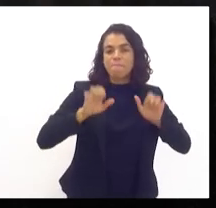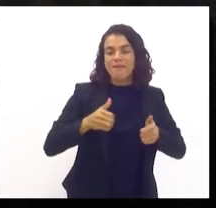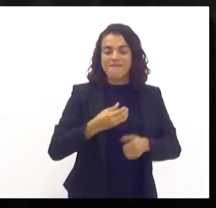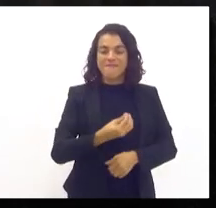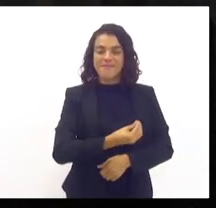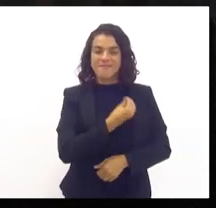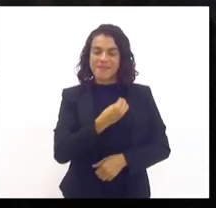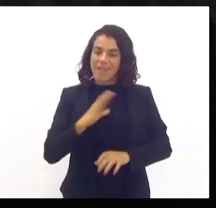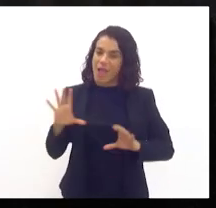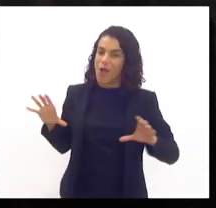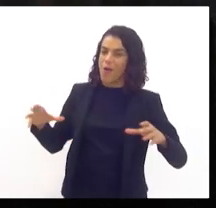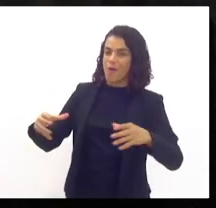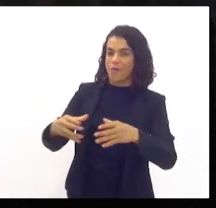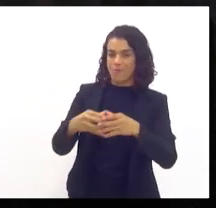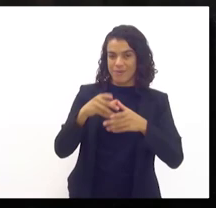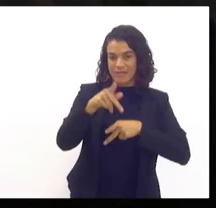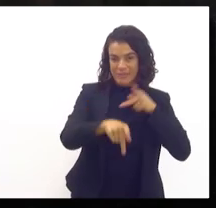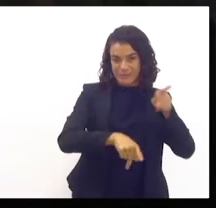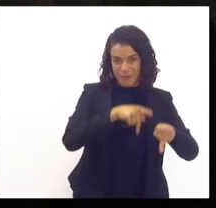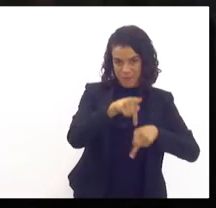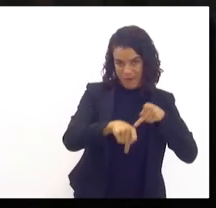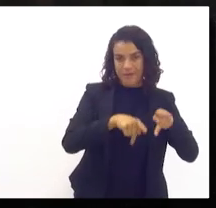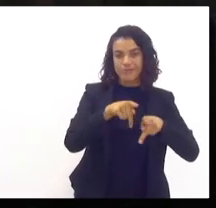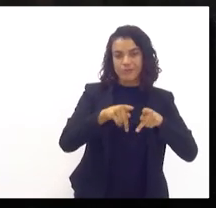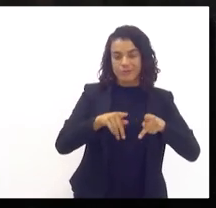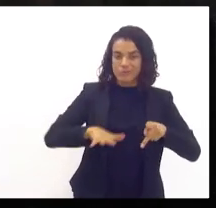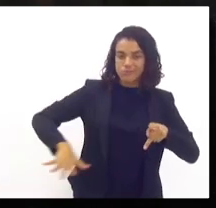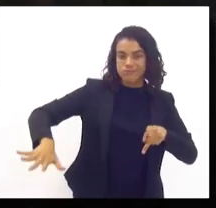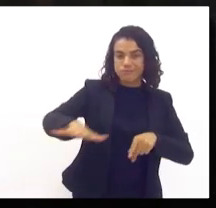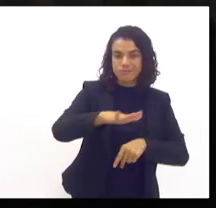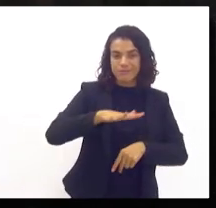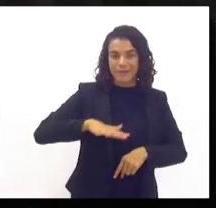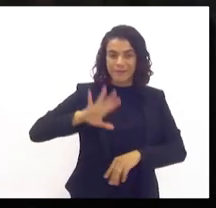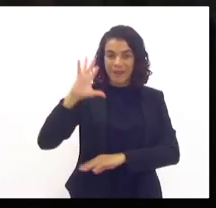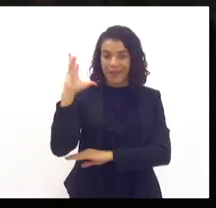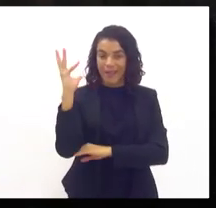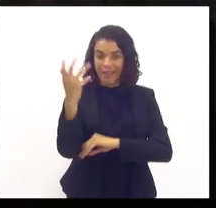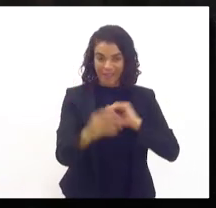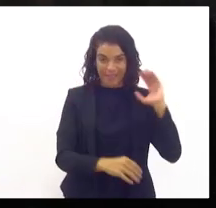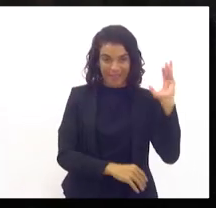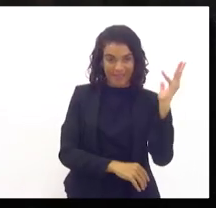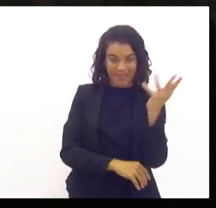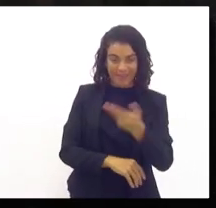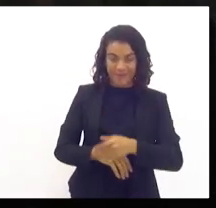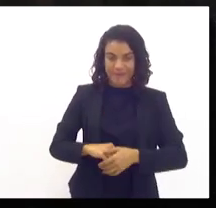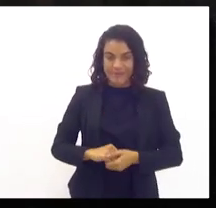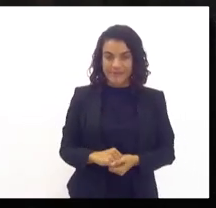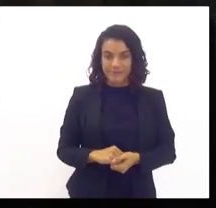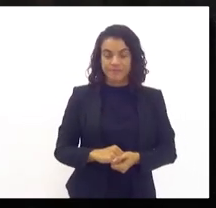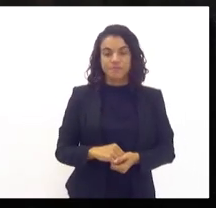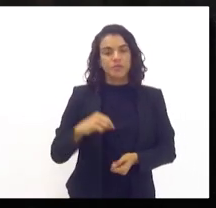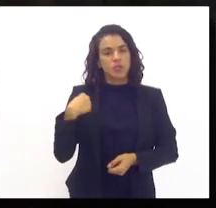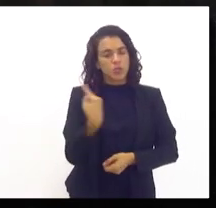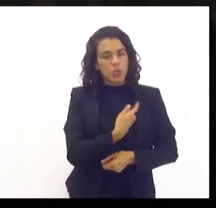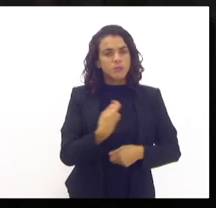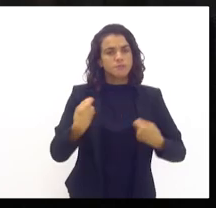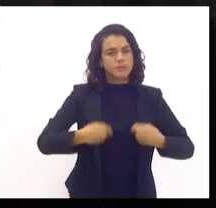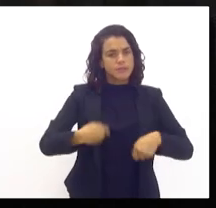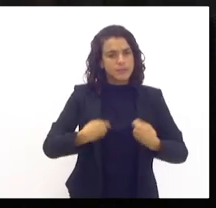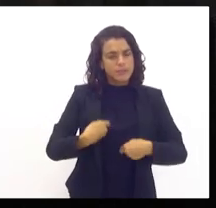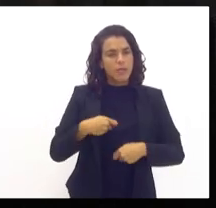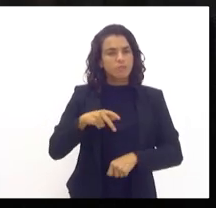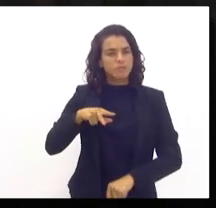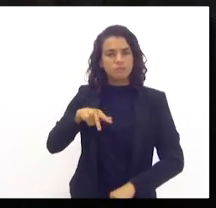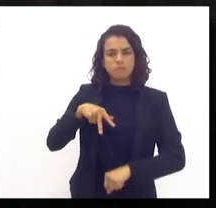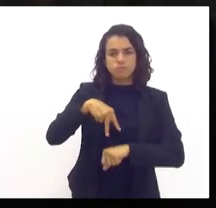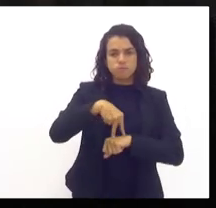ao conjunto das populações e à natureza como um todo. Precisamos colocar fortemente